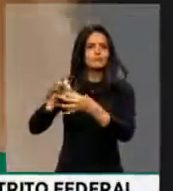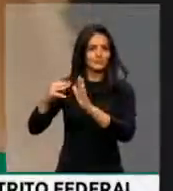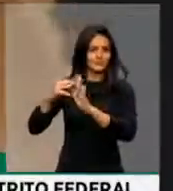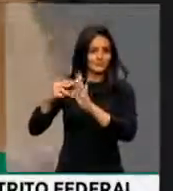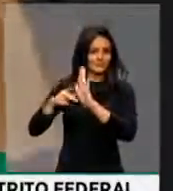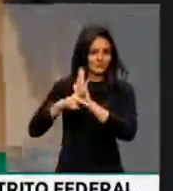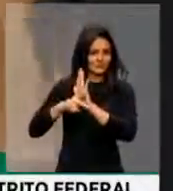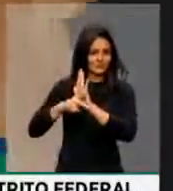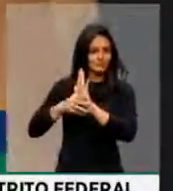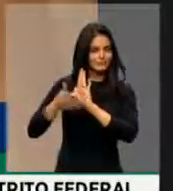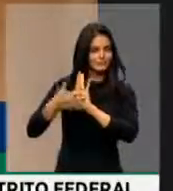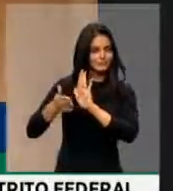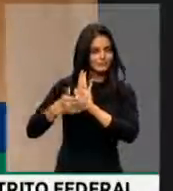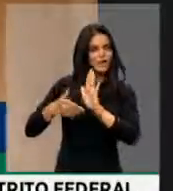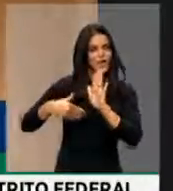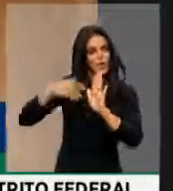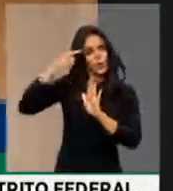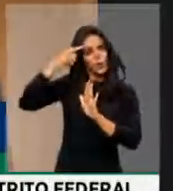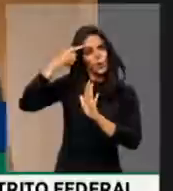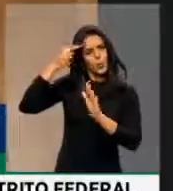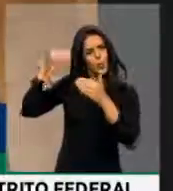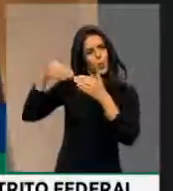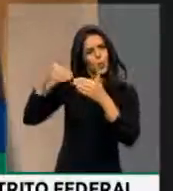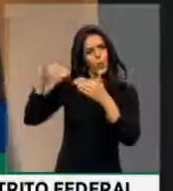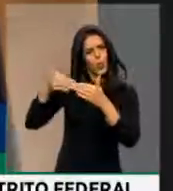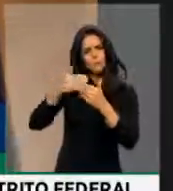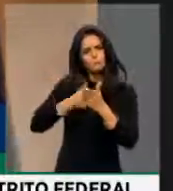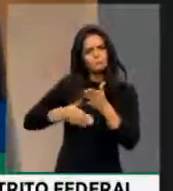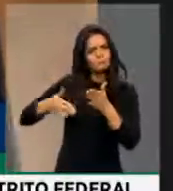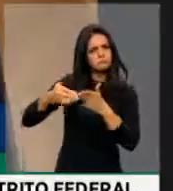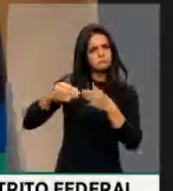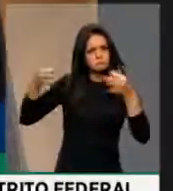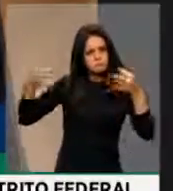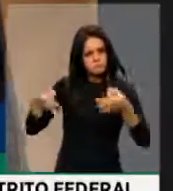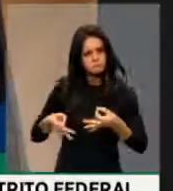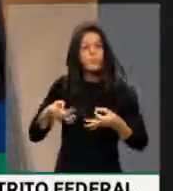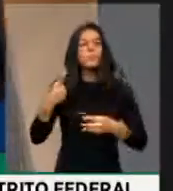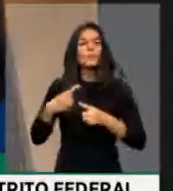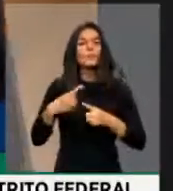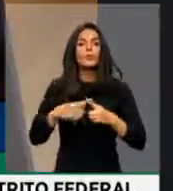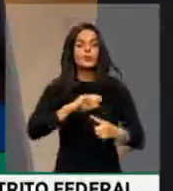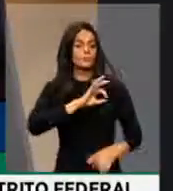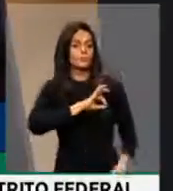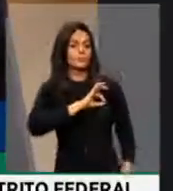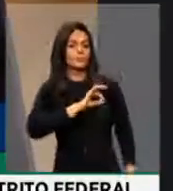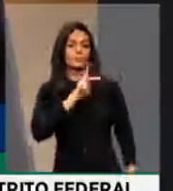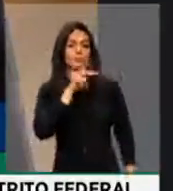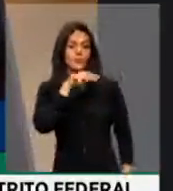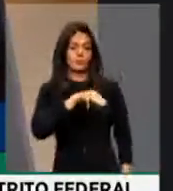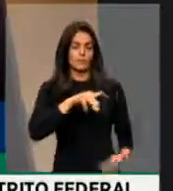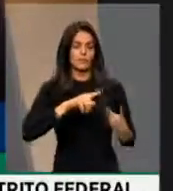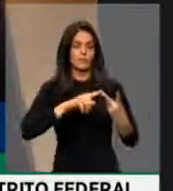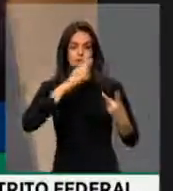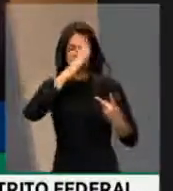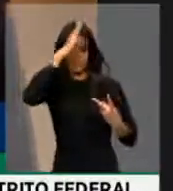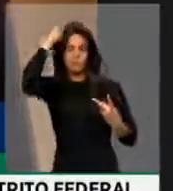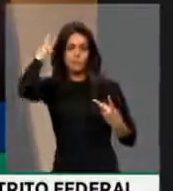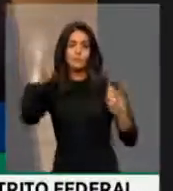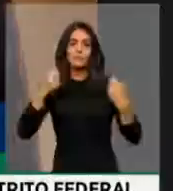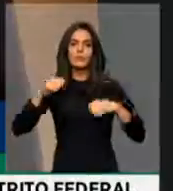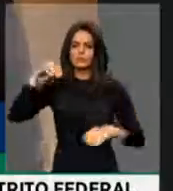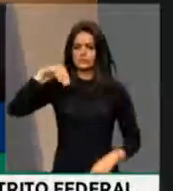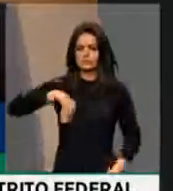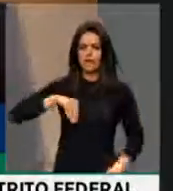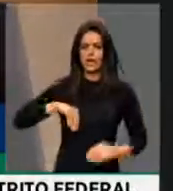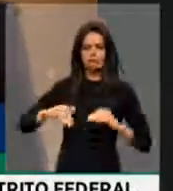medida provisória que é um concordo em gênero número e grau fico que realmente a polícia militar eo Corpo de Bombeiros tem que ter